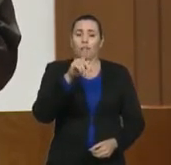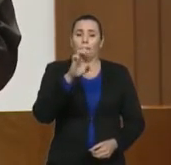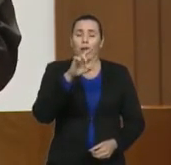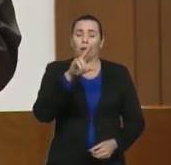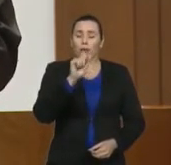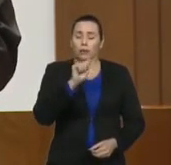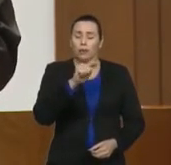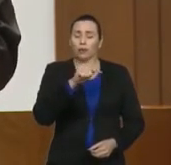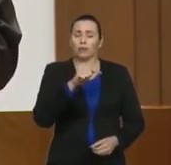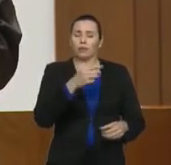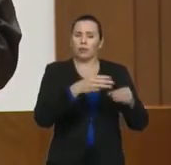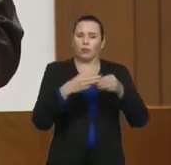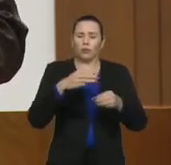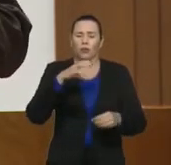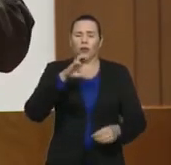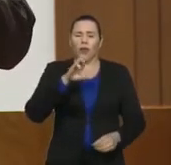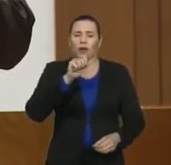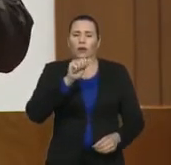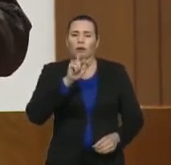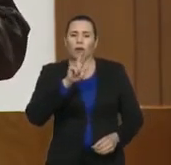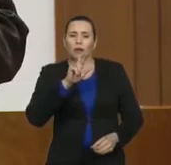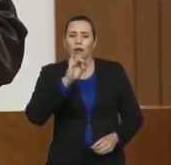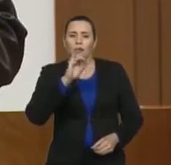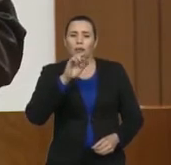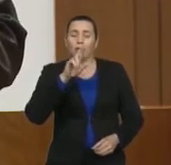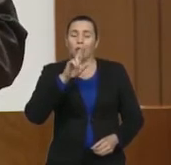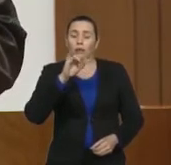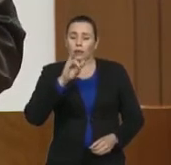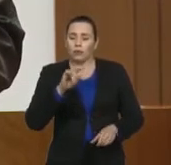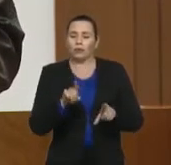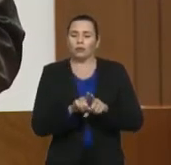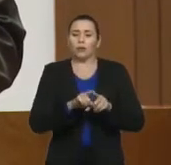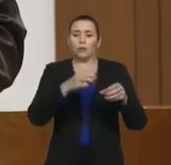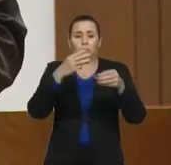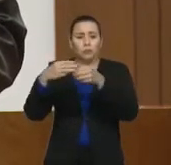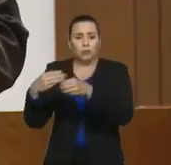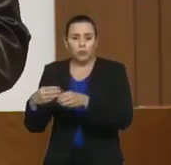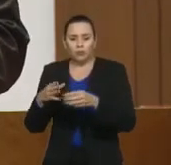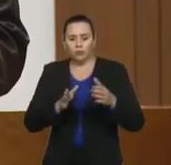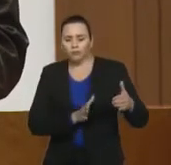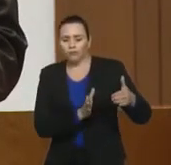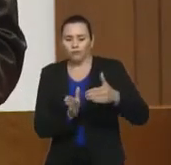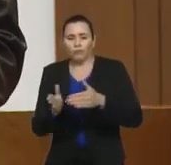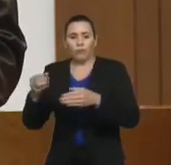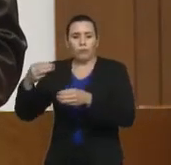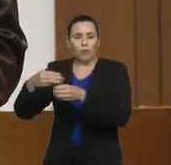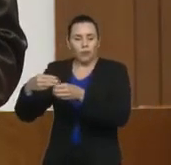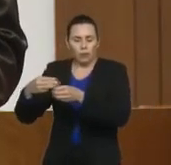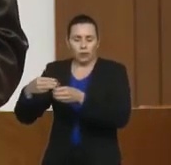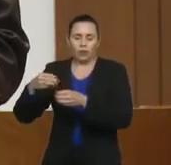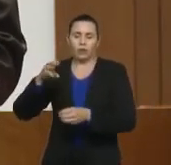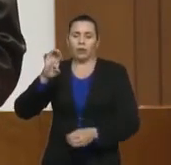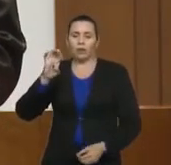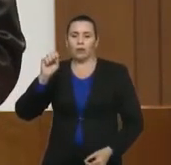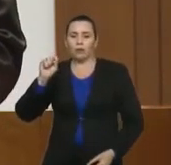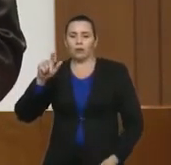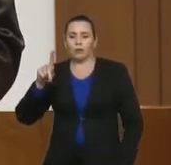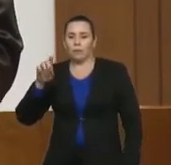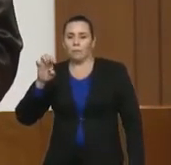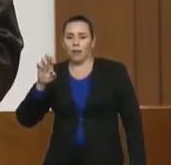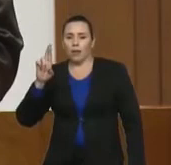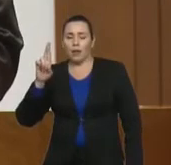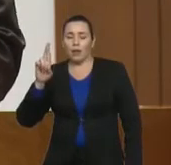de Igarapé Grande, ao município de Esperantinópolis. E isso, deputado Fabrício, que eu estou pedindo